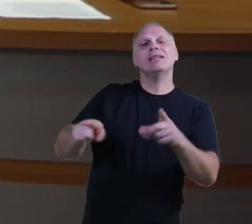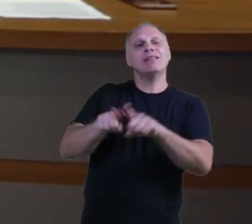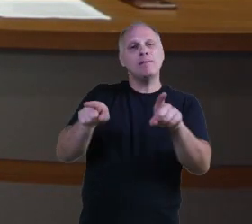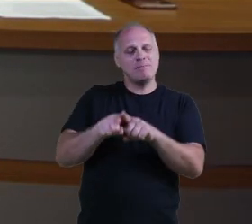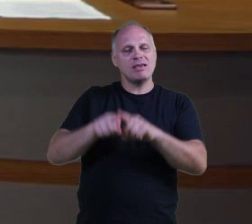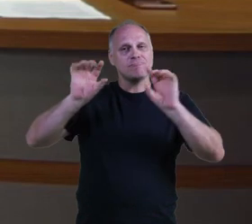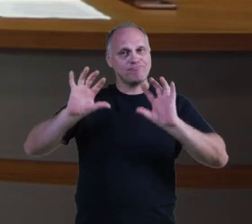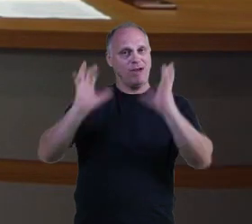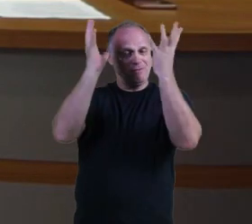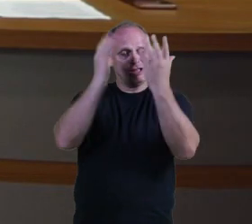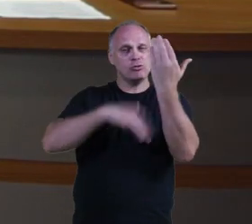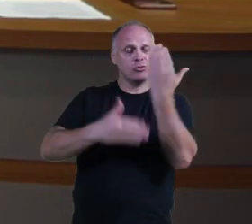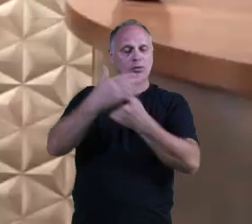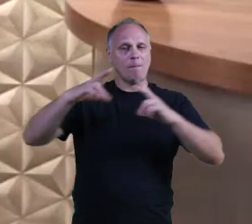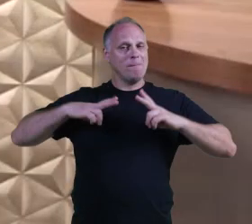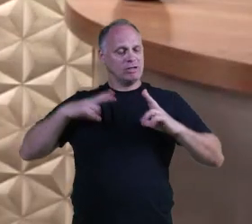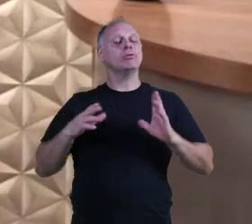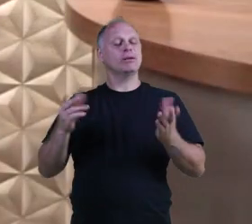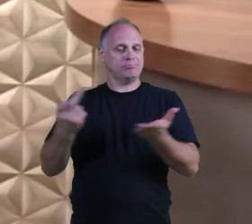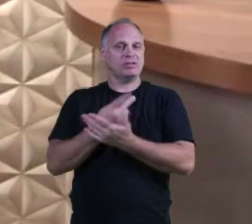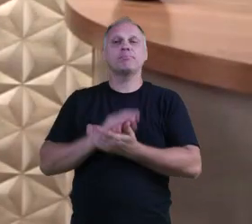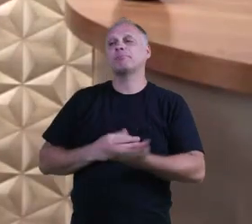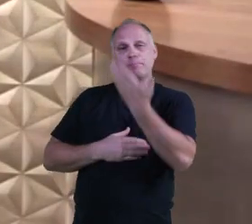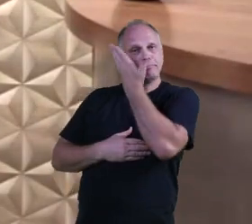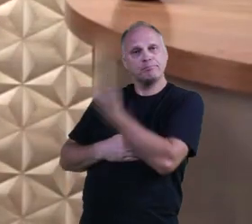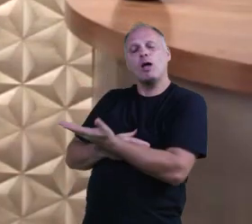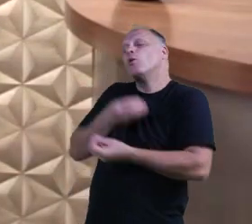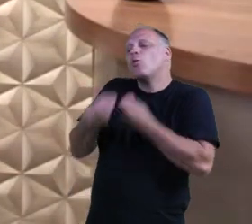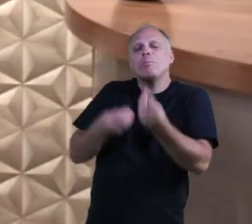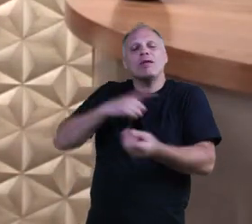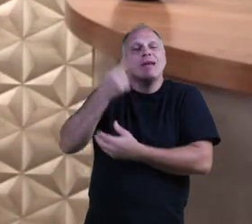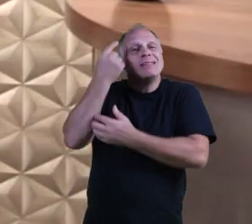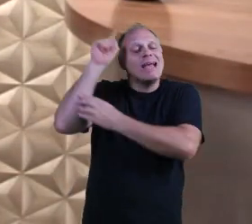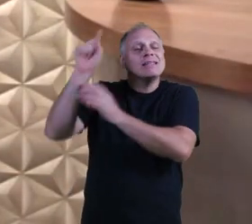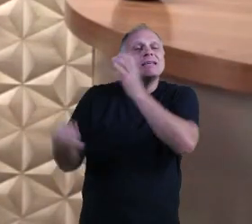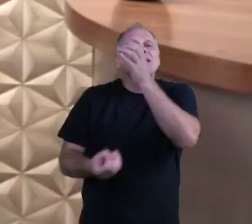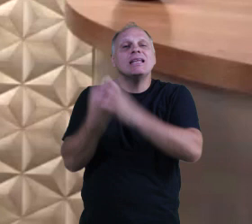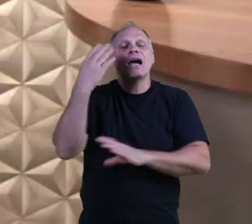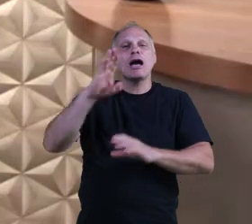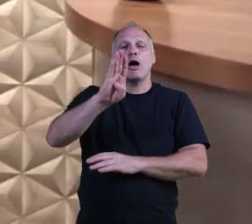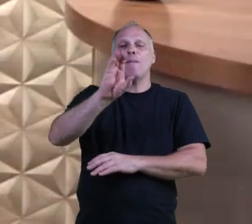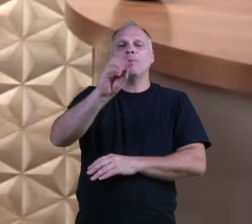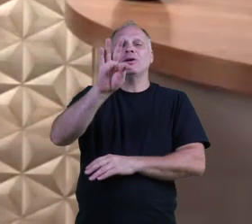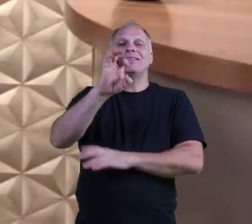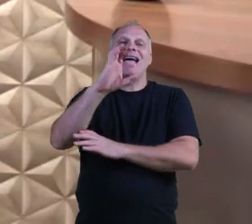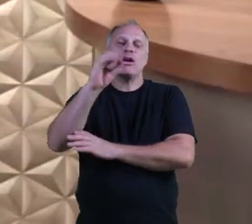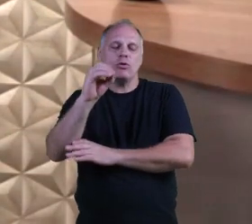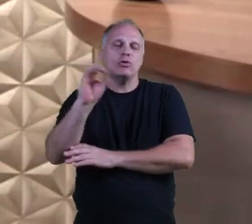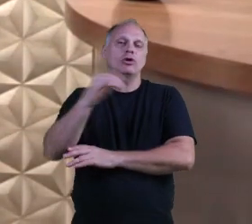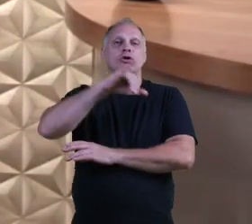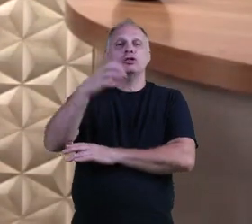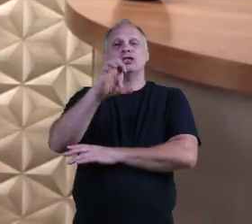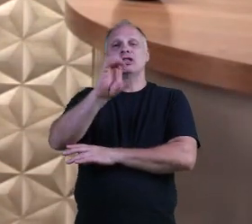o Júlio Redeca, né? A Talib Foscarini, assim, então, vários, assim, vários conhecimentos, né?